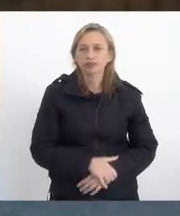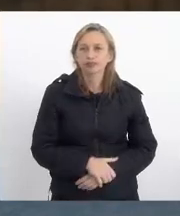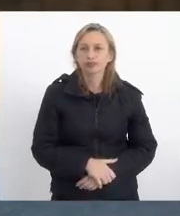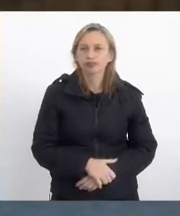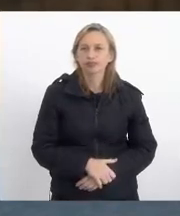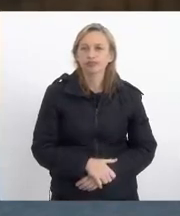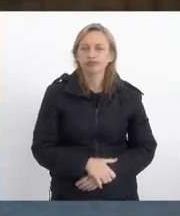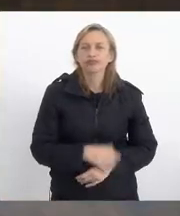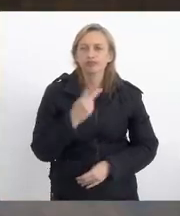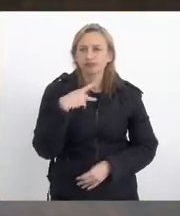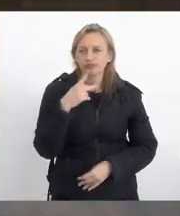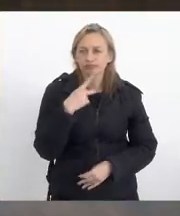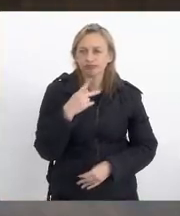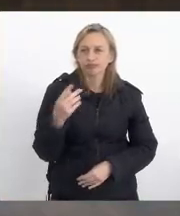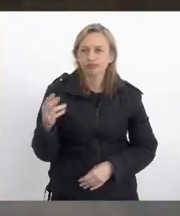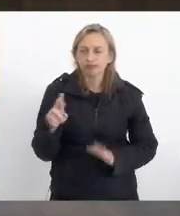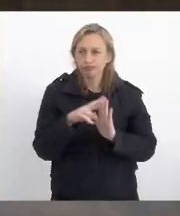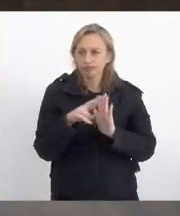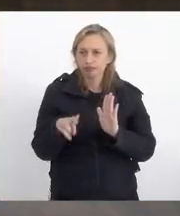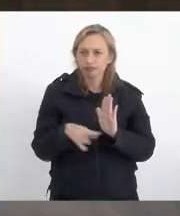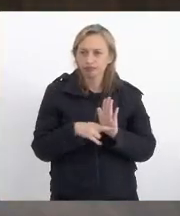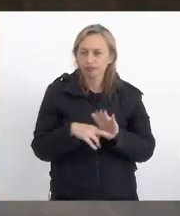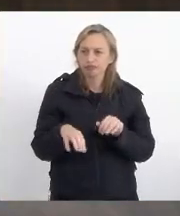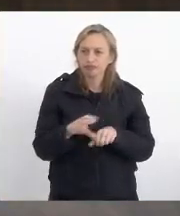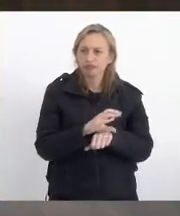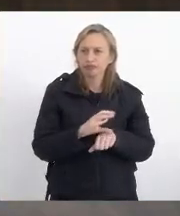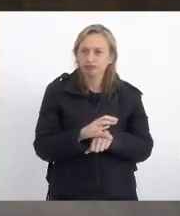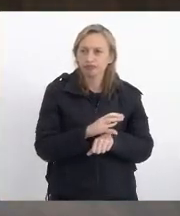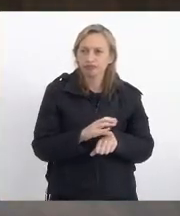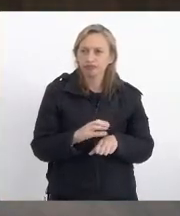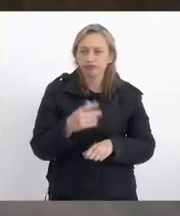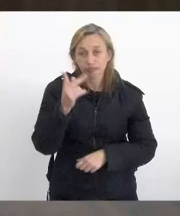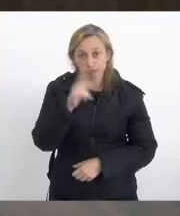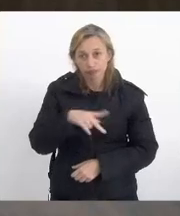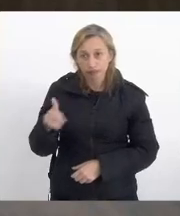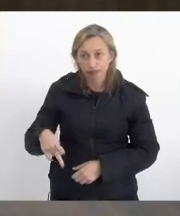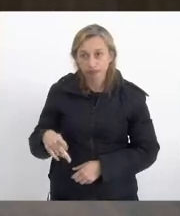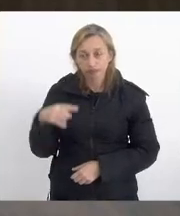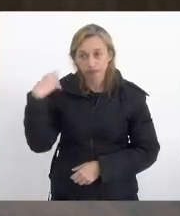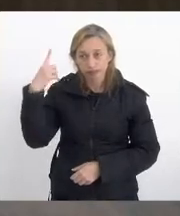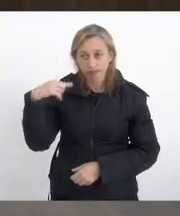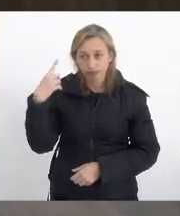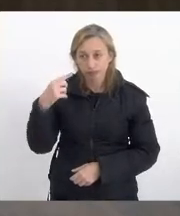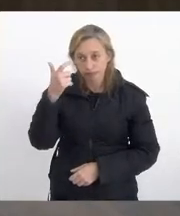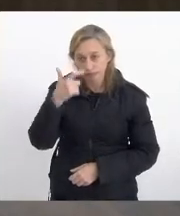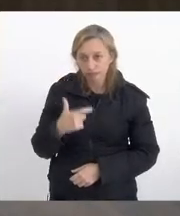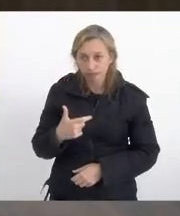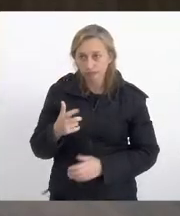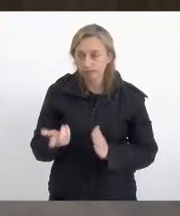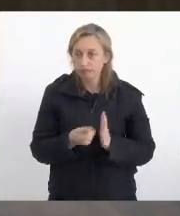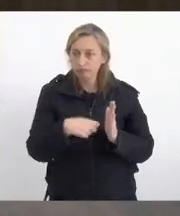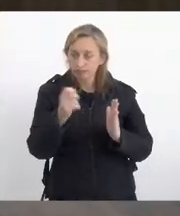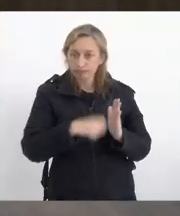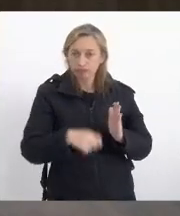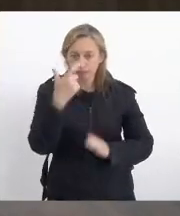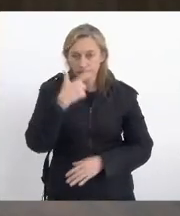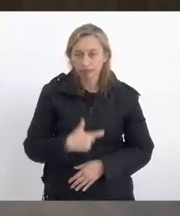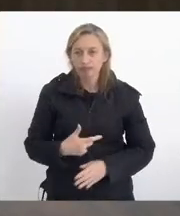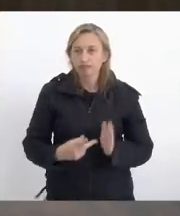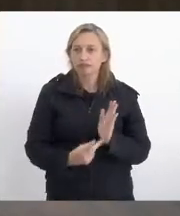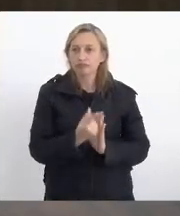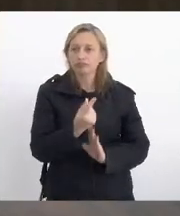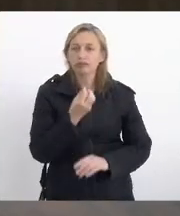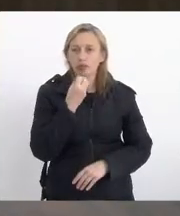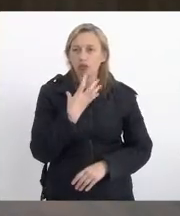vou falar a respeito de norma constitucional, como professor de direito constitucional, direito tributário e financeiro que sou.